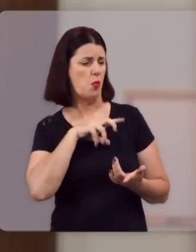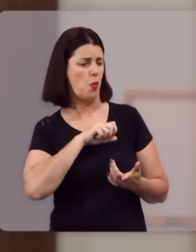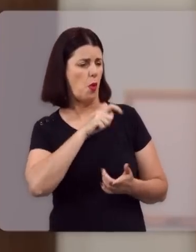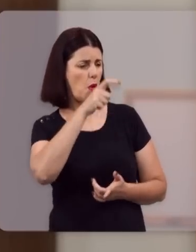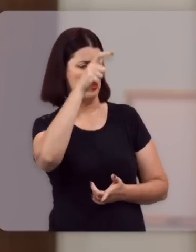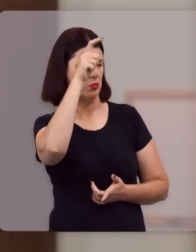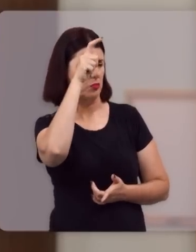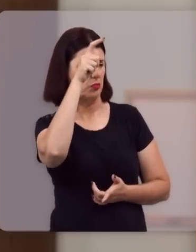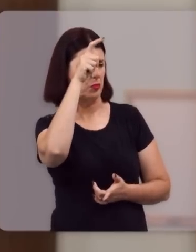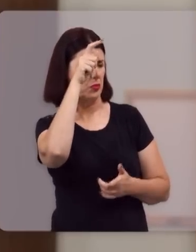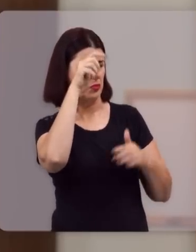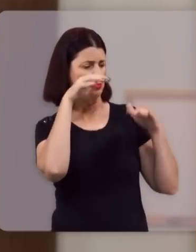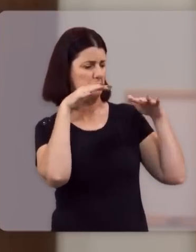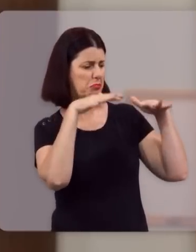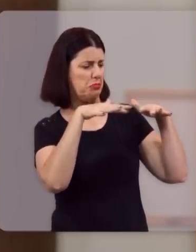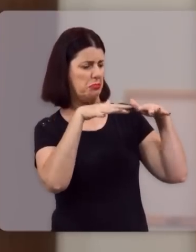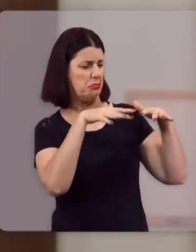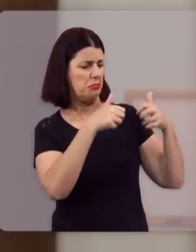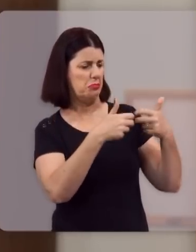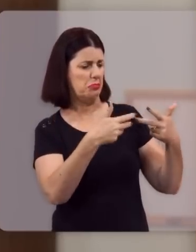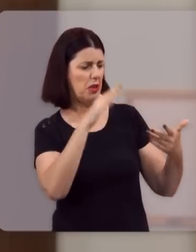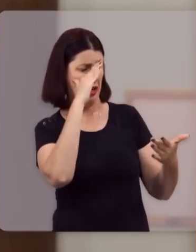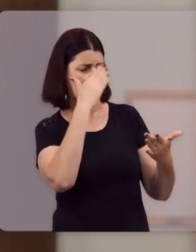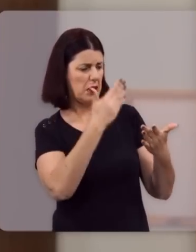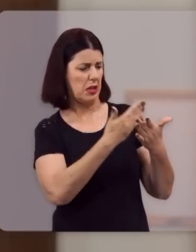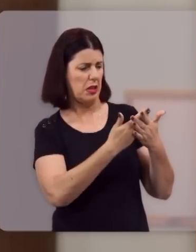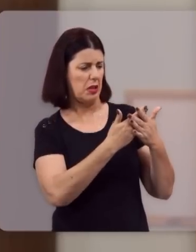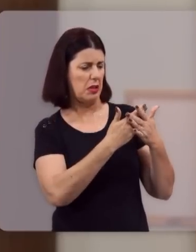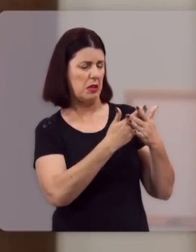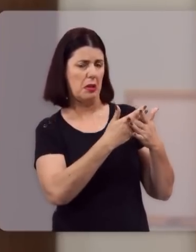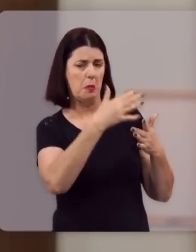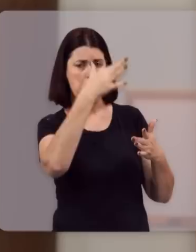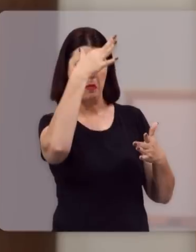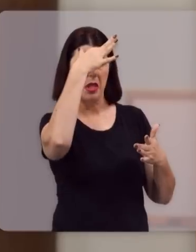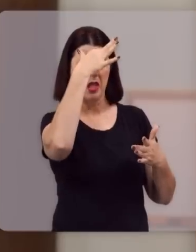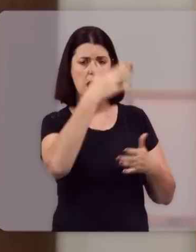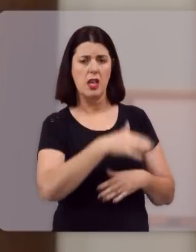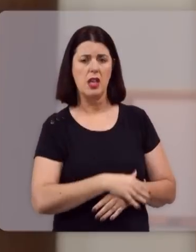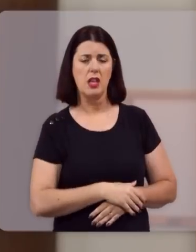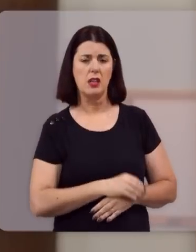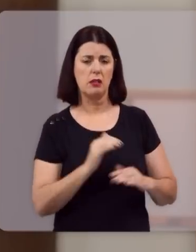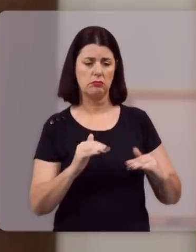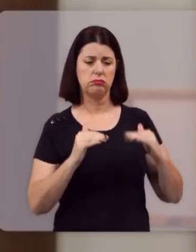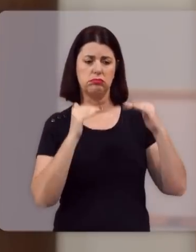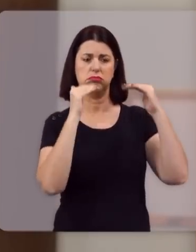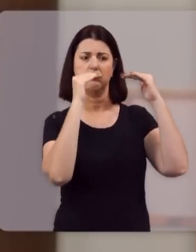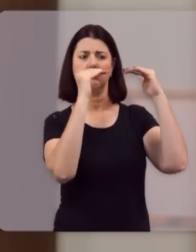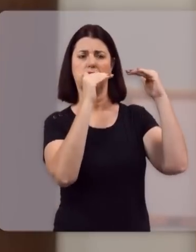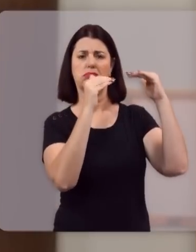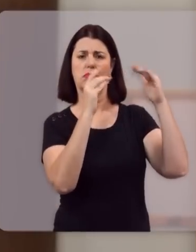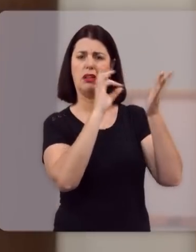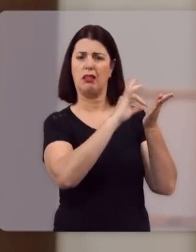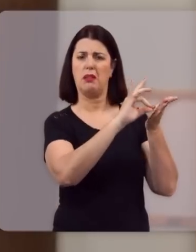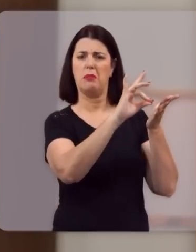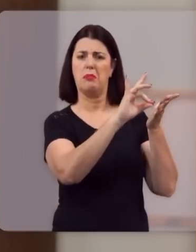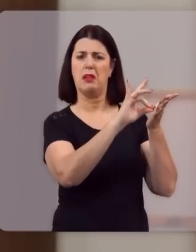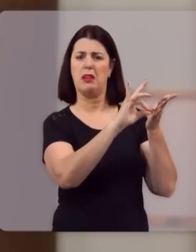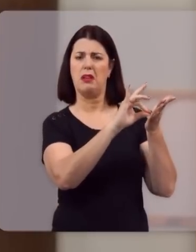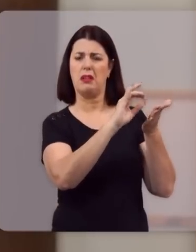ou de crenças satânicas, místicas, que enaltecem o inimigo